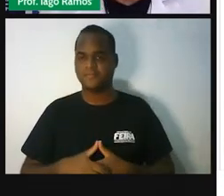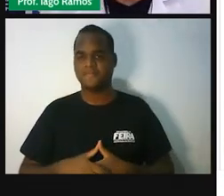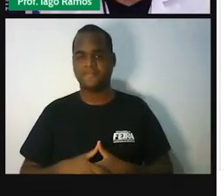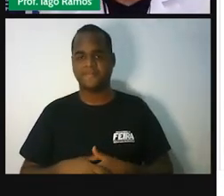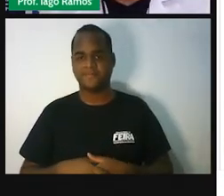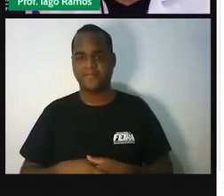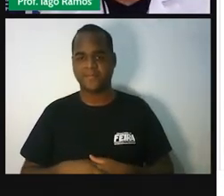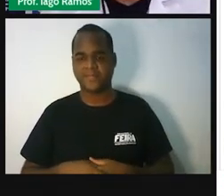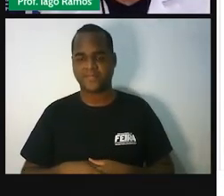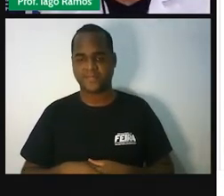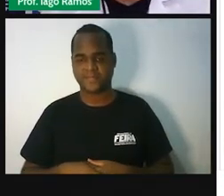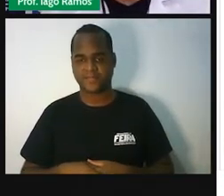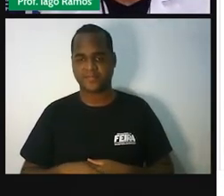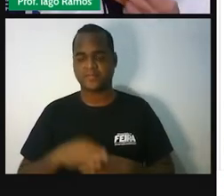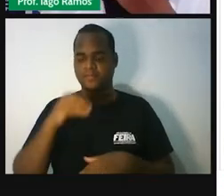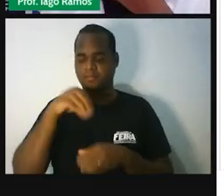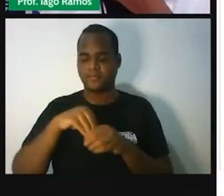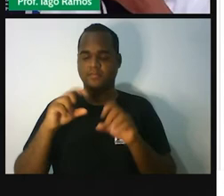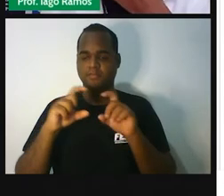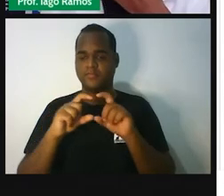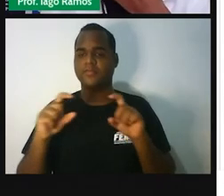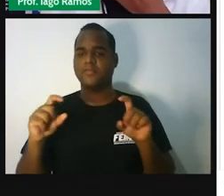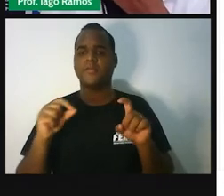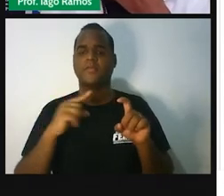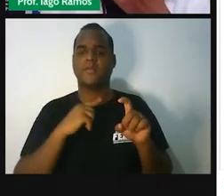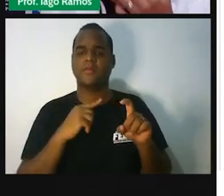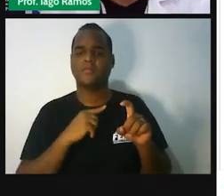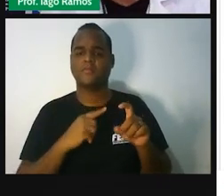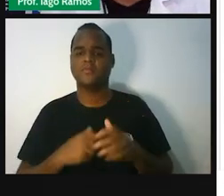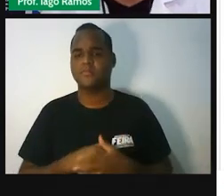A gente tem dentro dessa placa